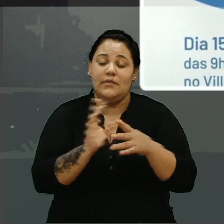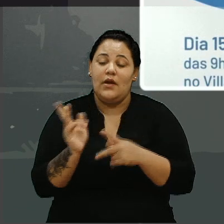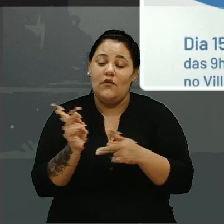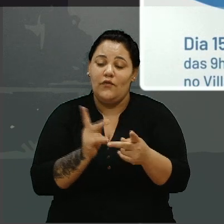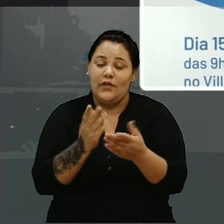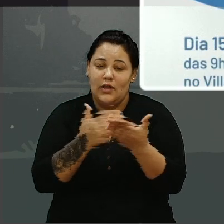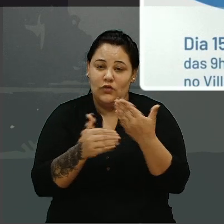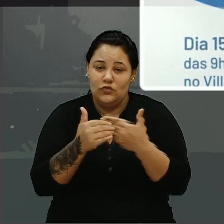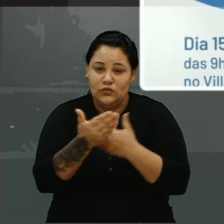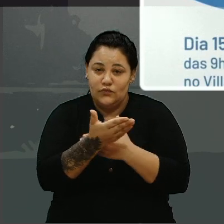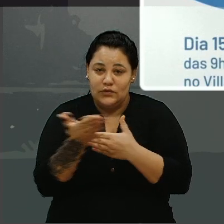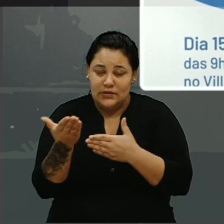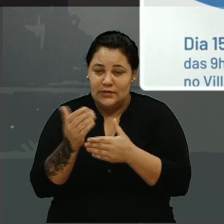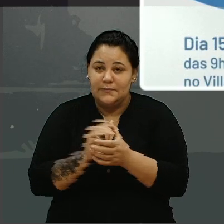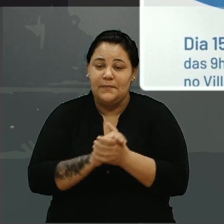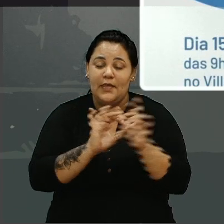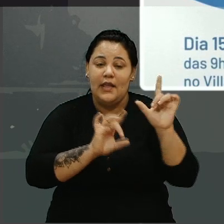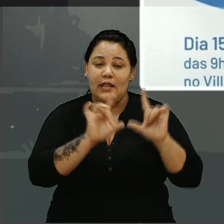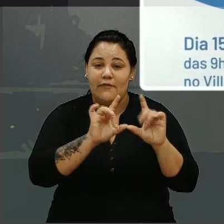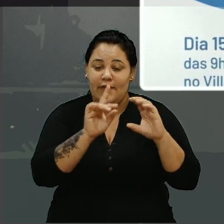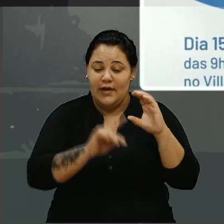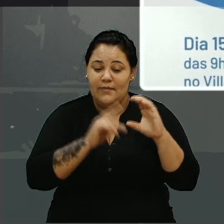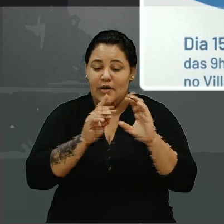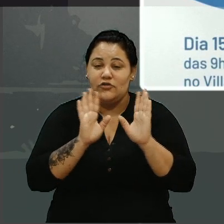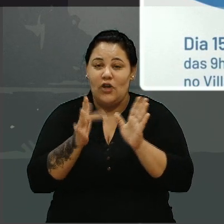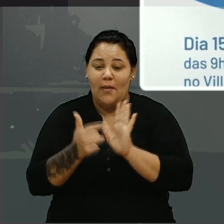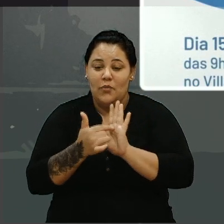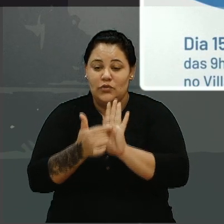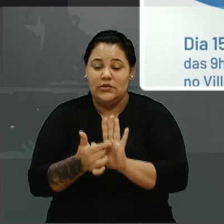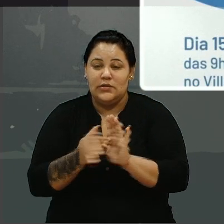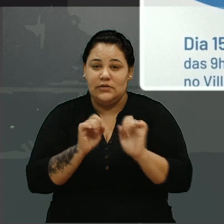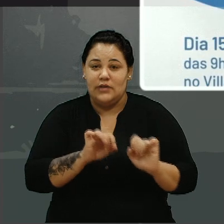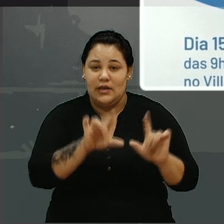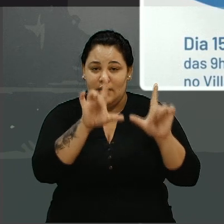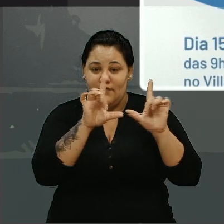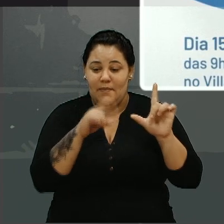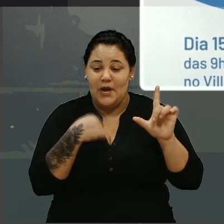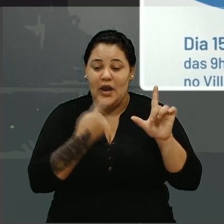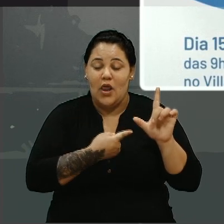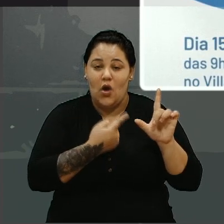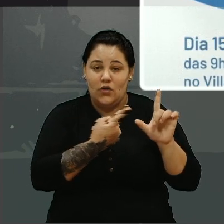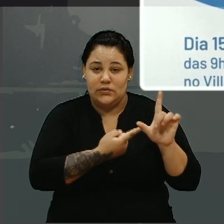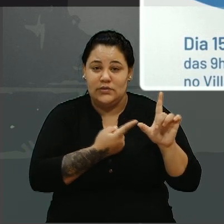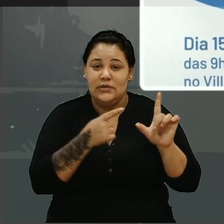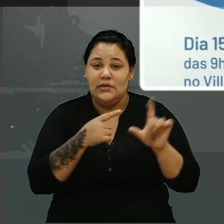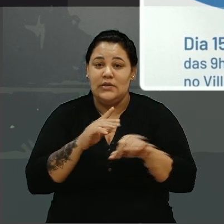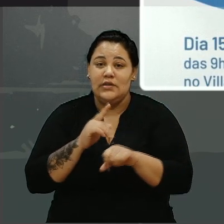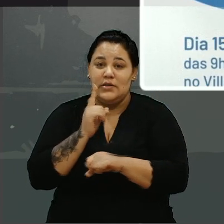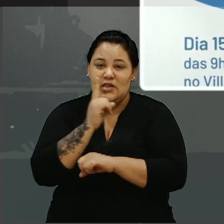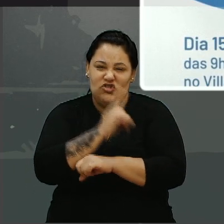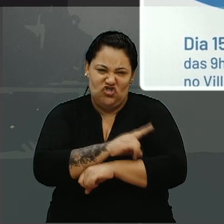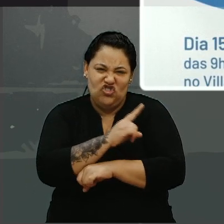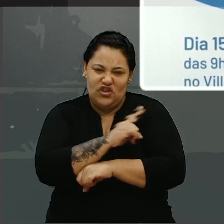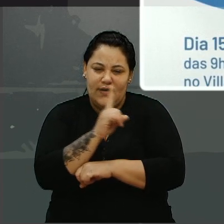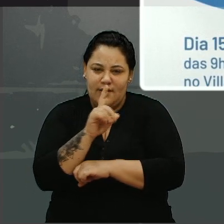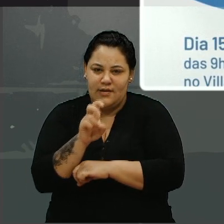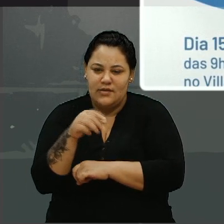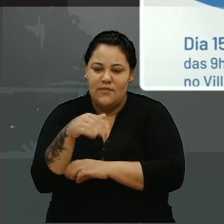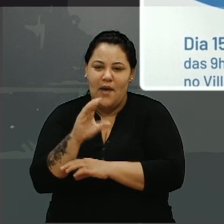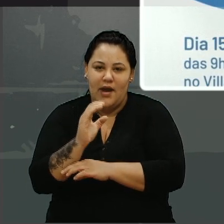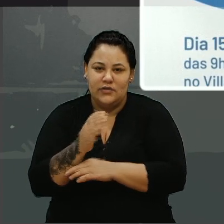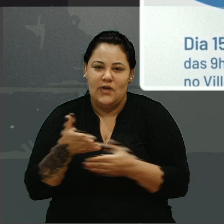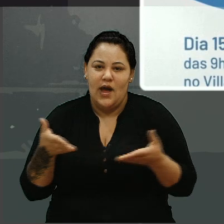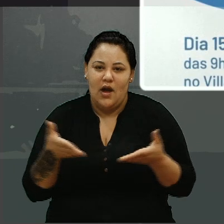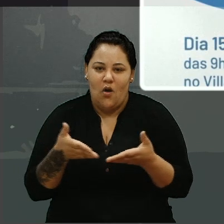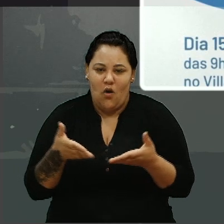todos, e aí a TV Câmara já está colocando aqui na tela para nós, que neste dia 15 de março, agora,